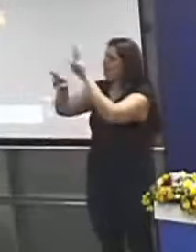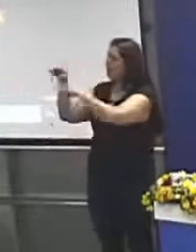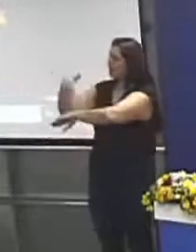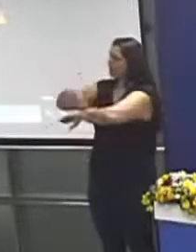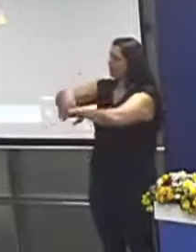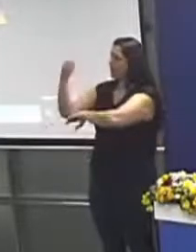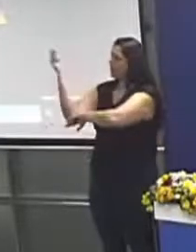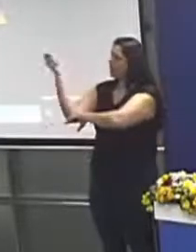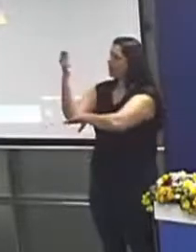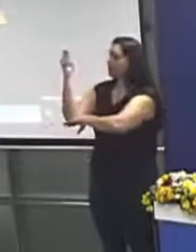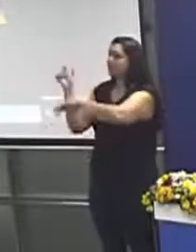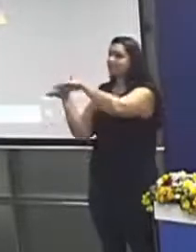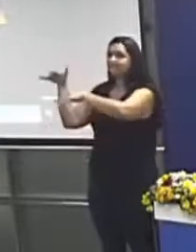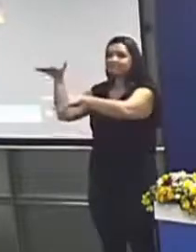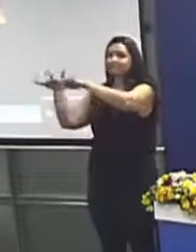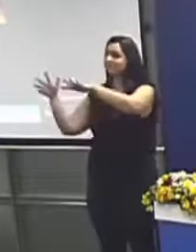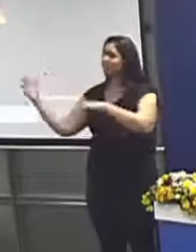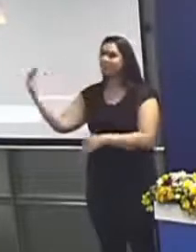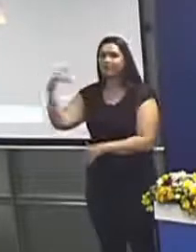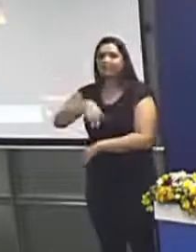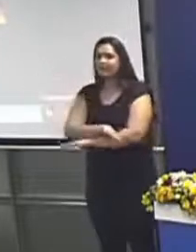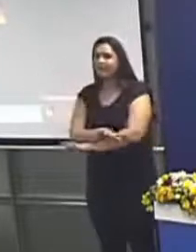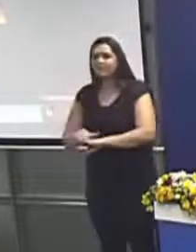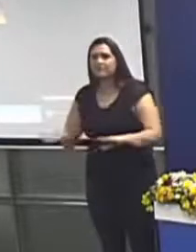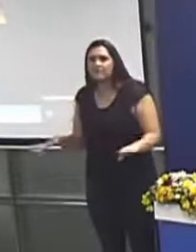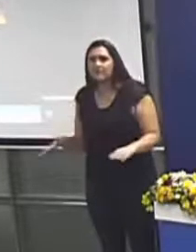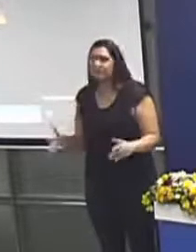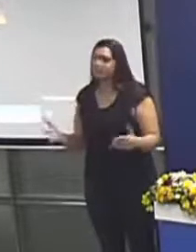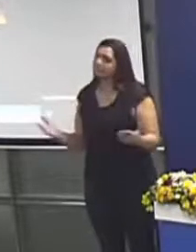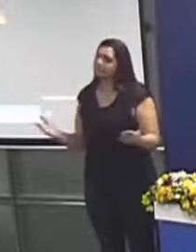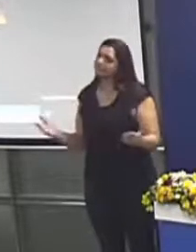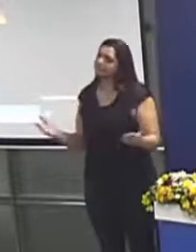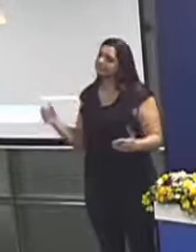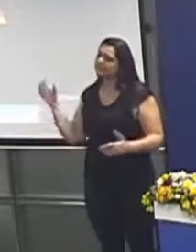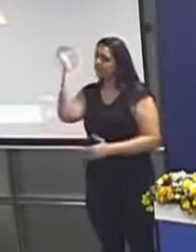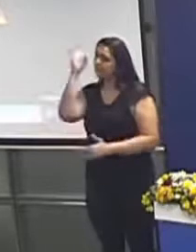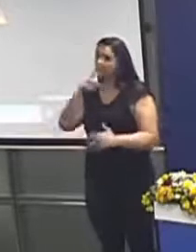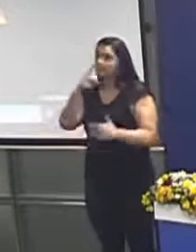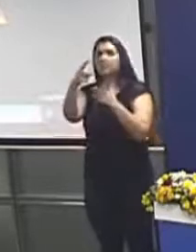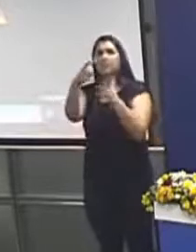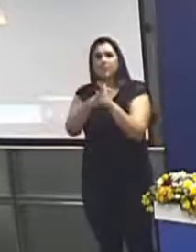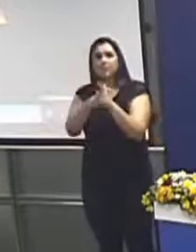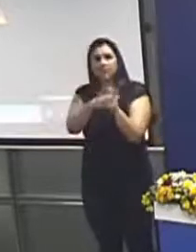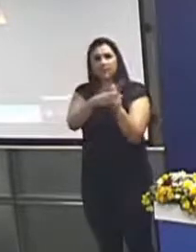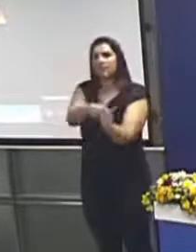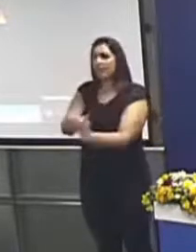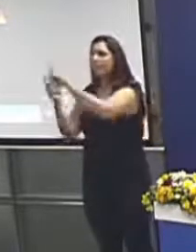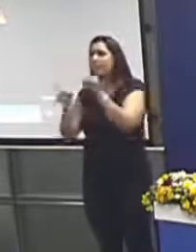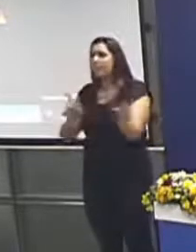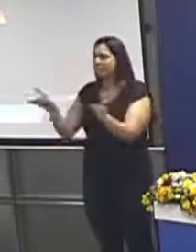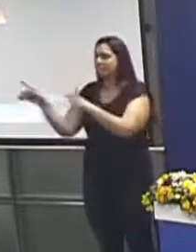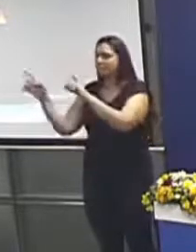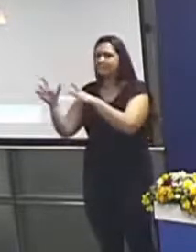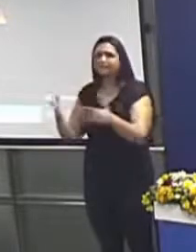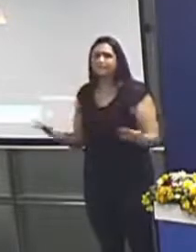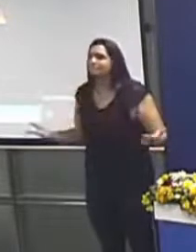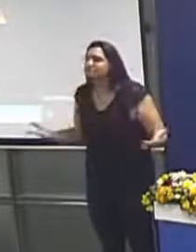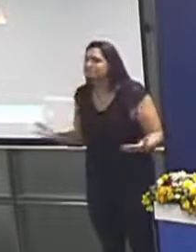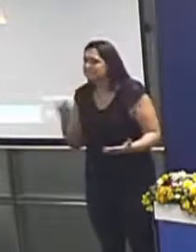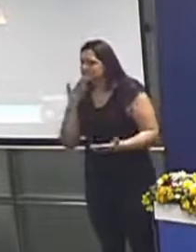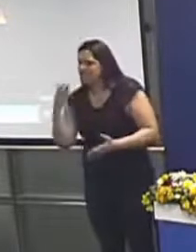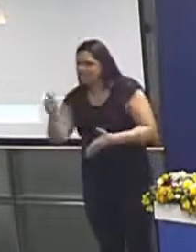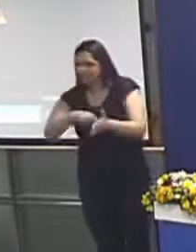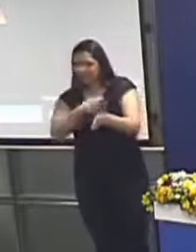Desde lá, nenhum boneco mais veio pra pista. A dívida do Brasil também é mercadoria. Não tem manifestos pedindo